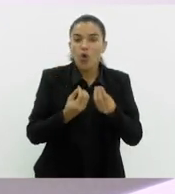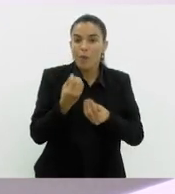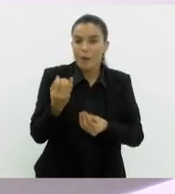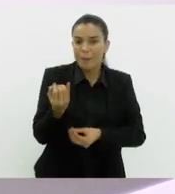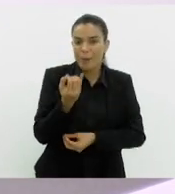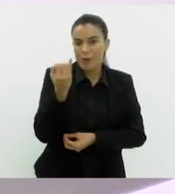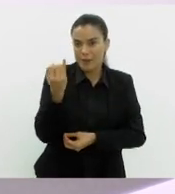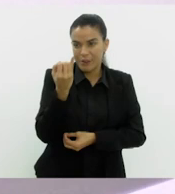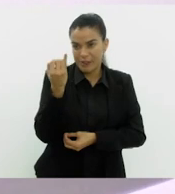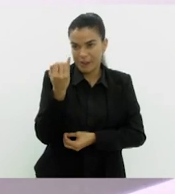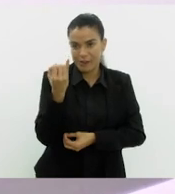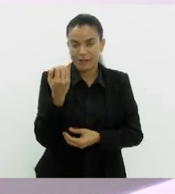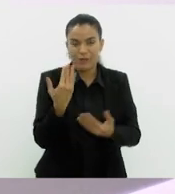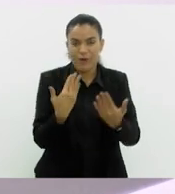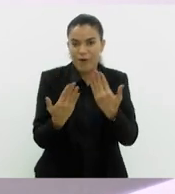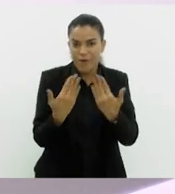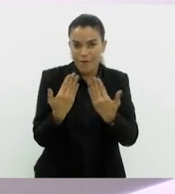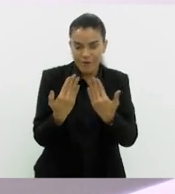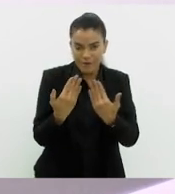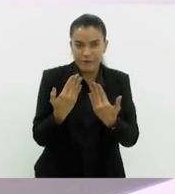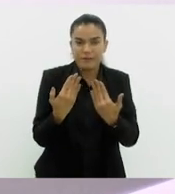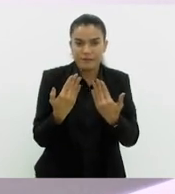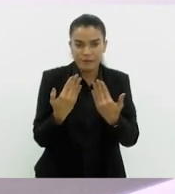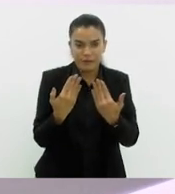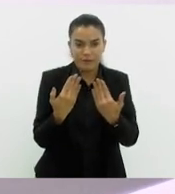que a gente traz hoje aqui.